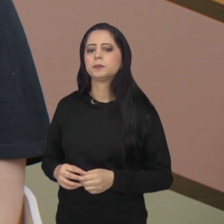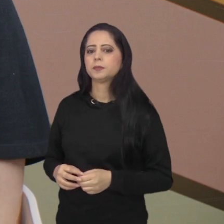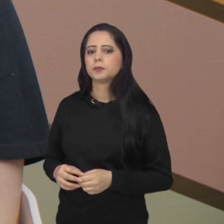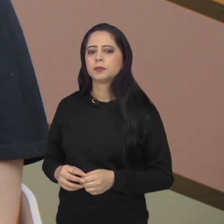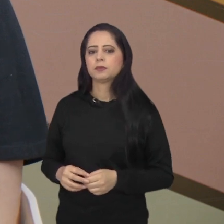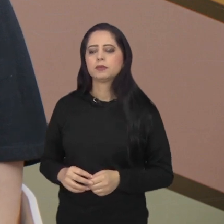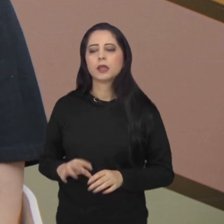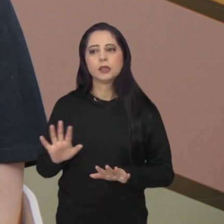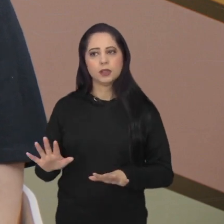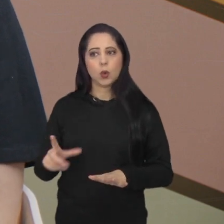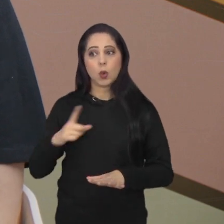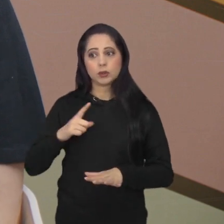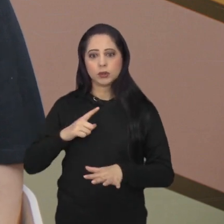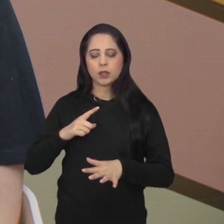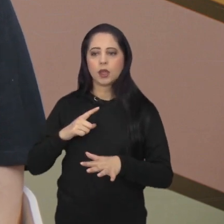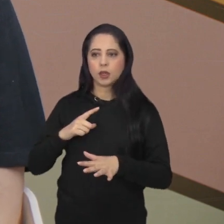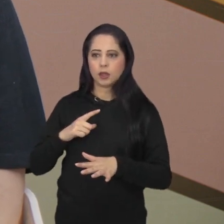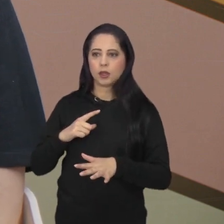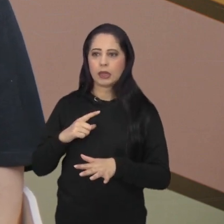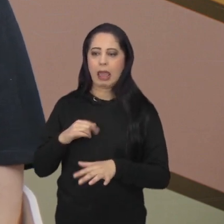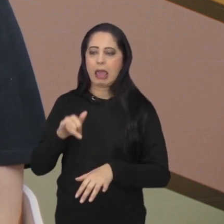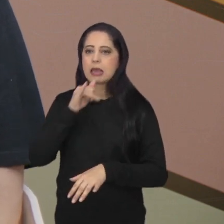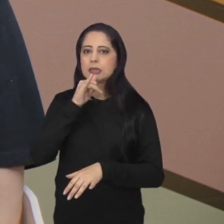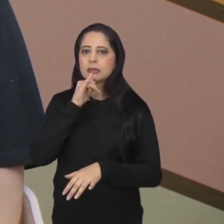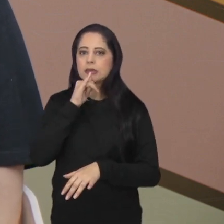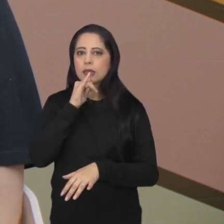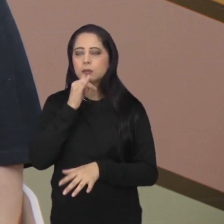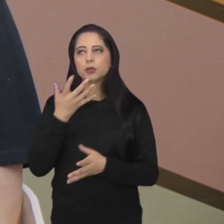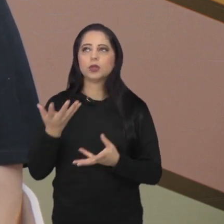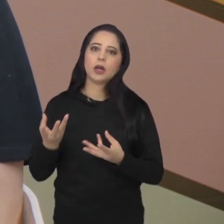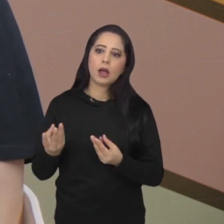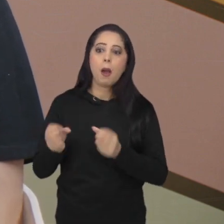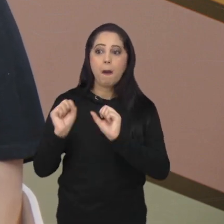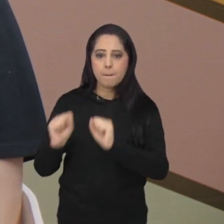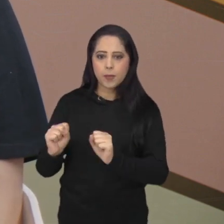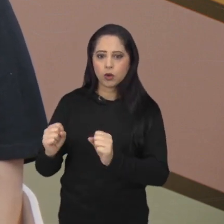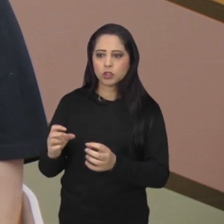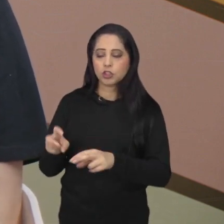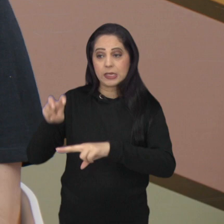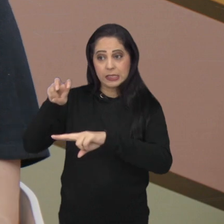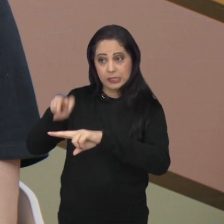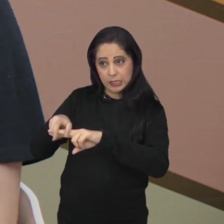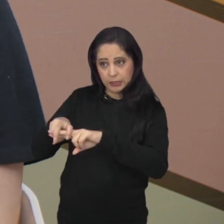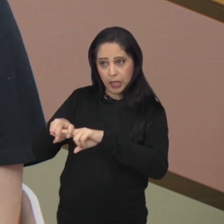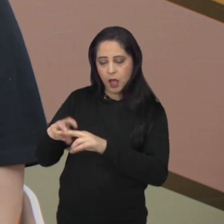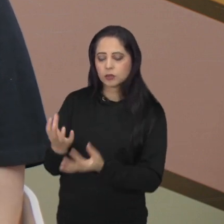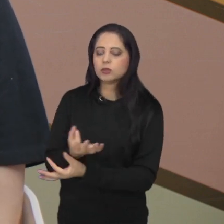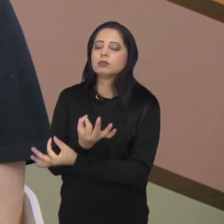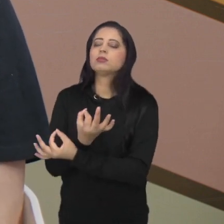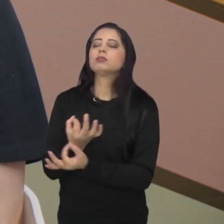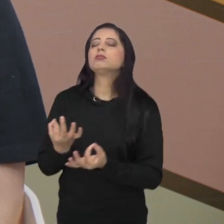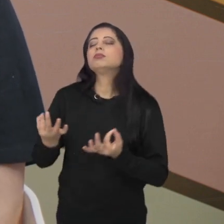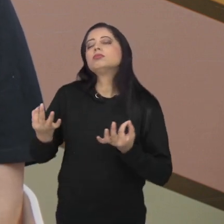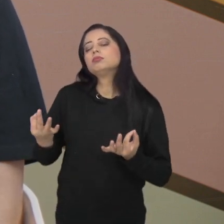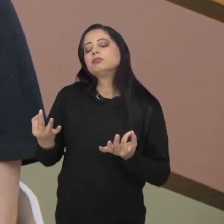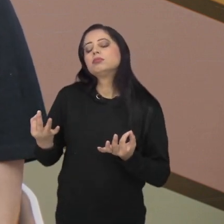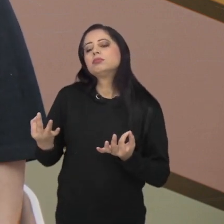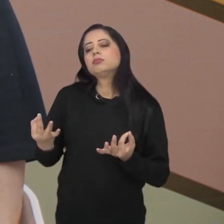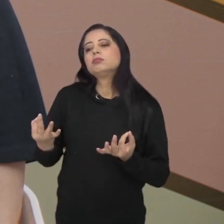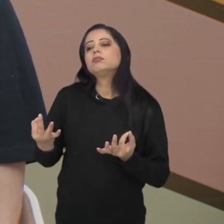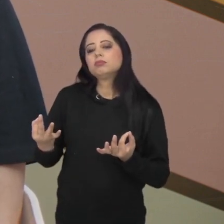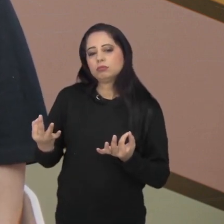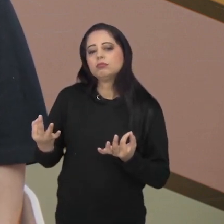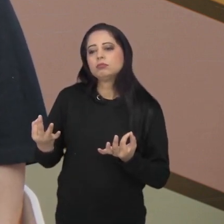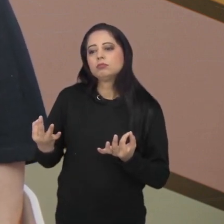Olha, existem diferentes posturas, né? A gente Posturas. pode meditar sentado no chão, para quem tem